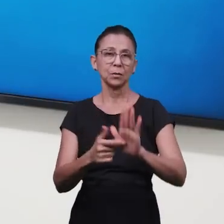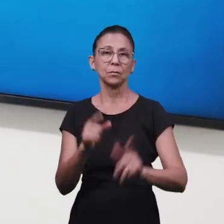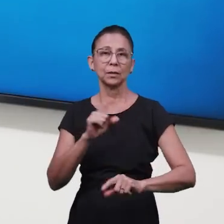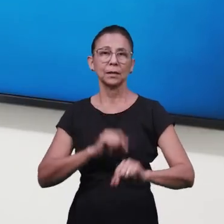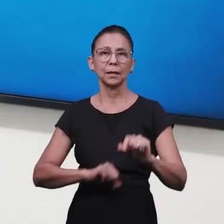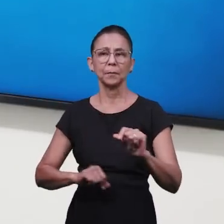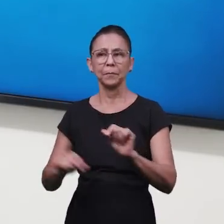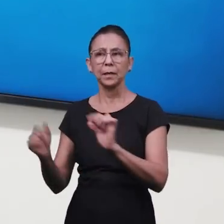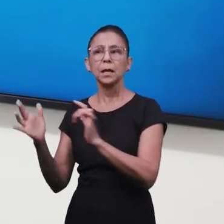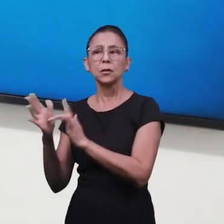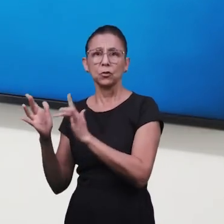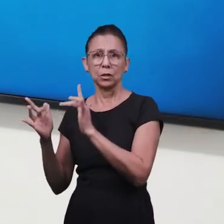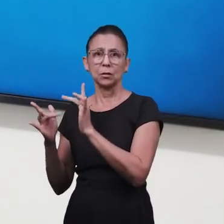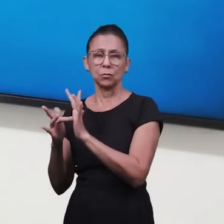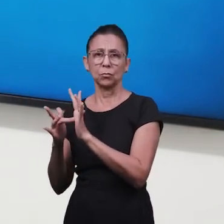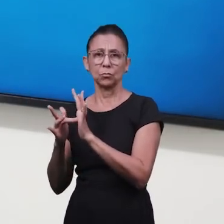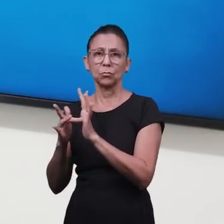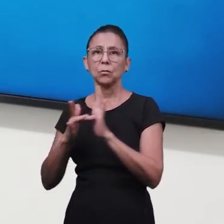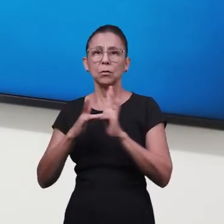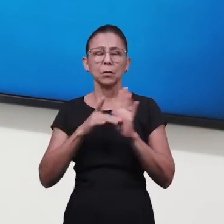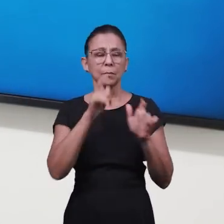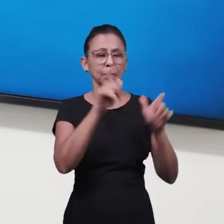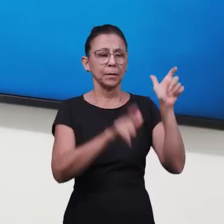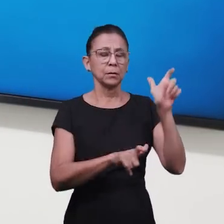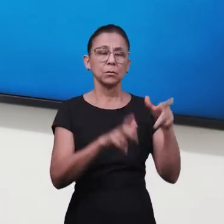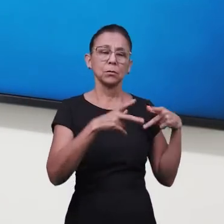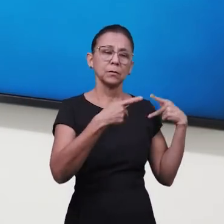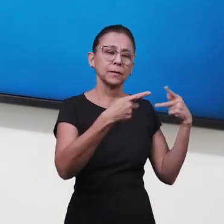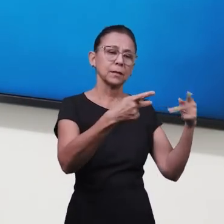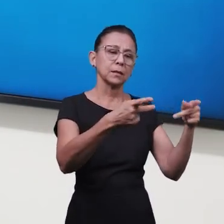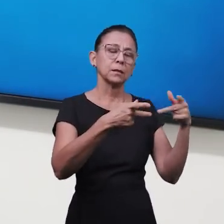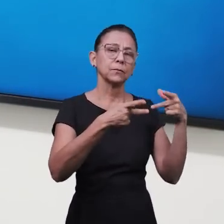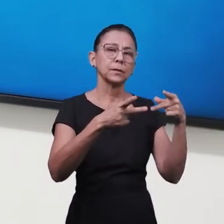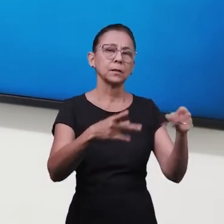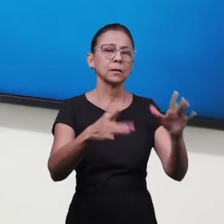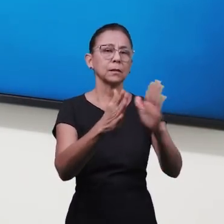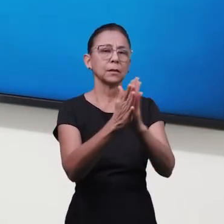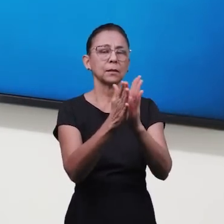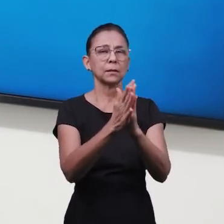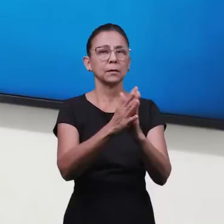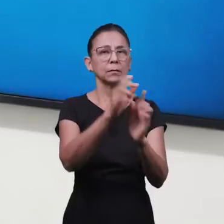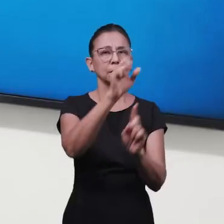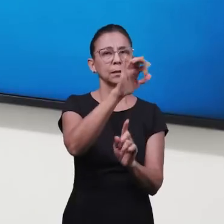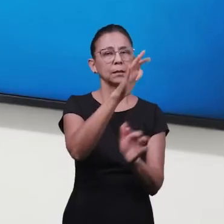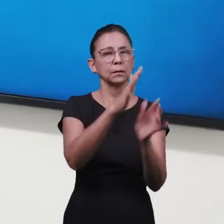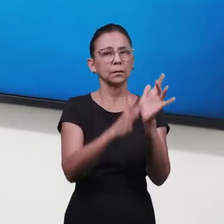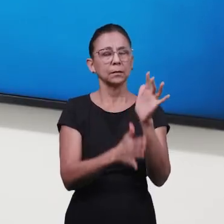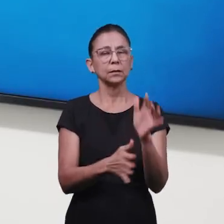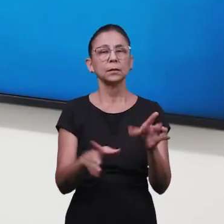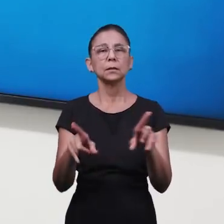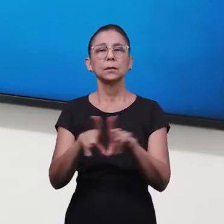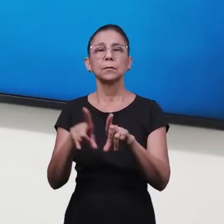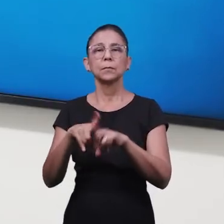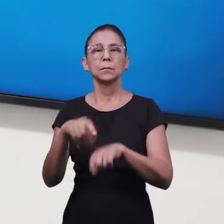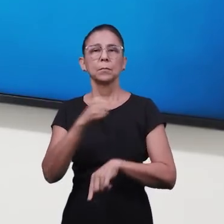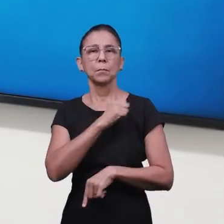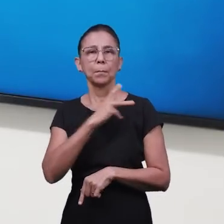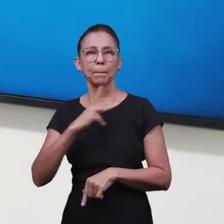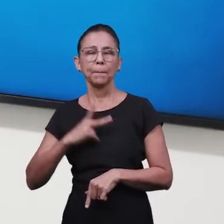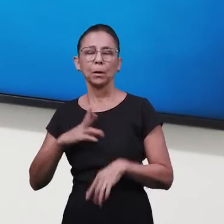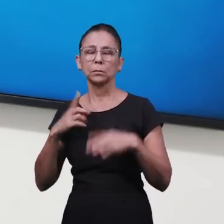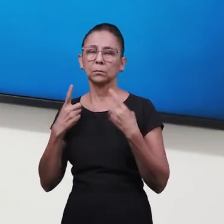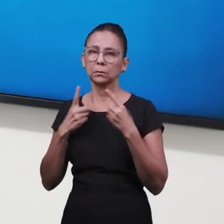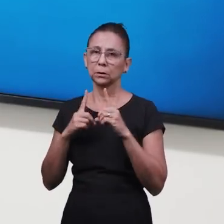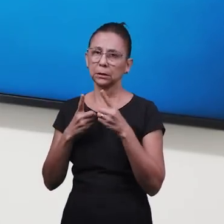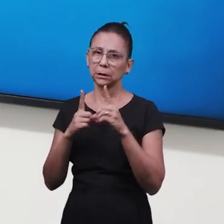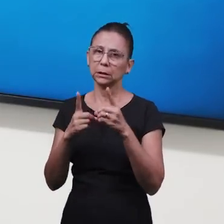Senhor Jesus visitando alguns lares, dispensando a sua graça sobre as famílias. os discípulos, os apóstolos,